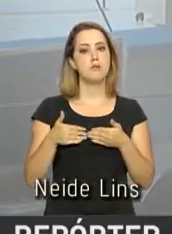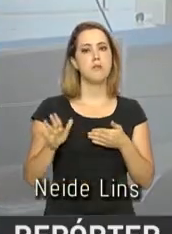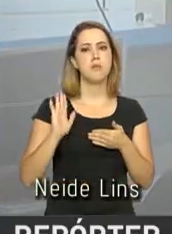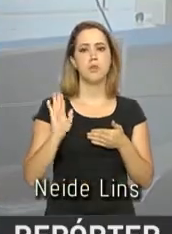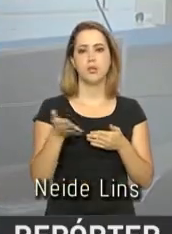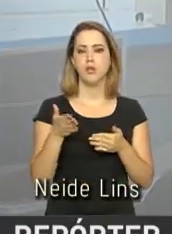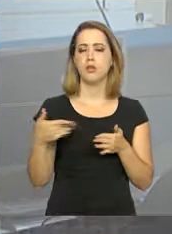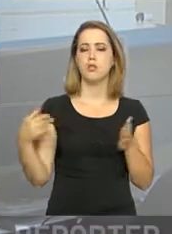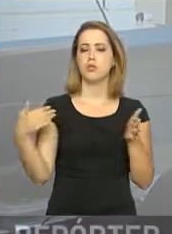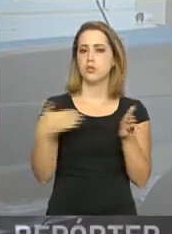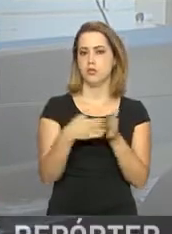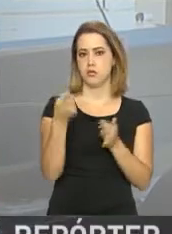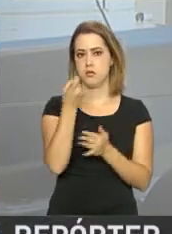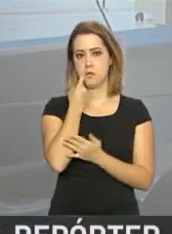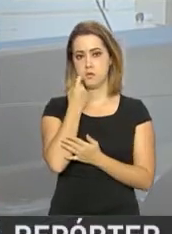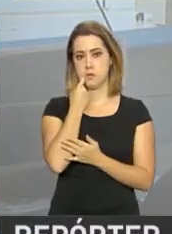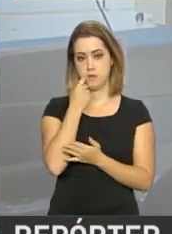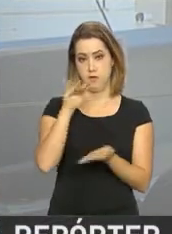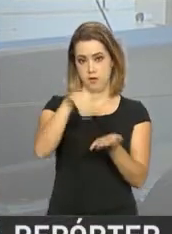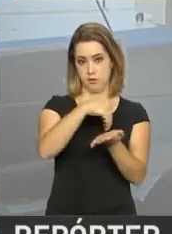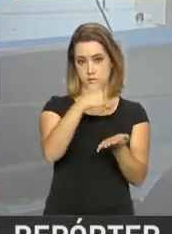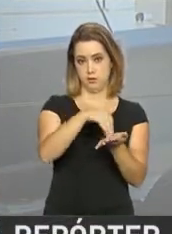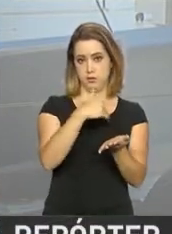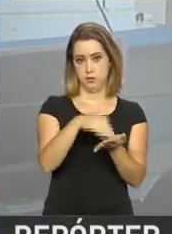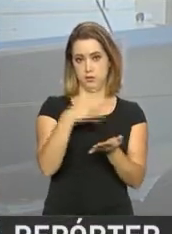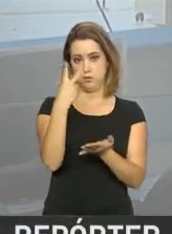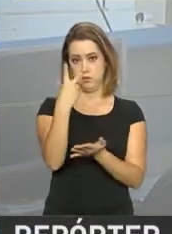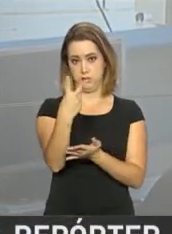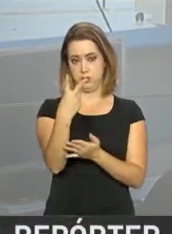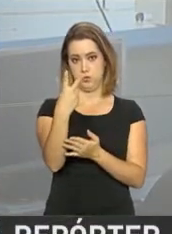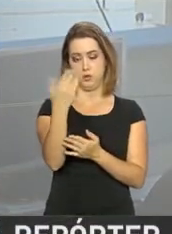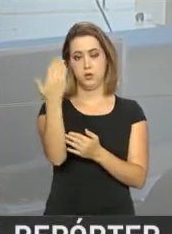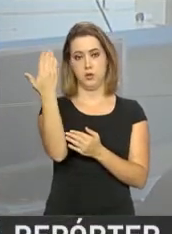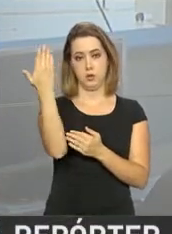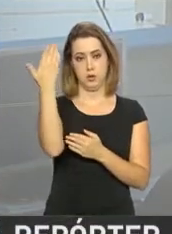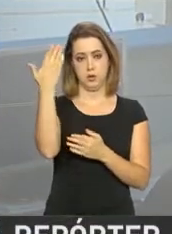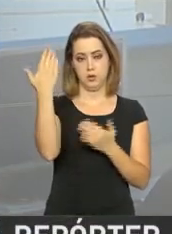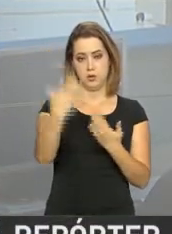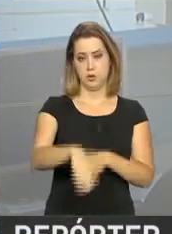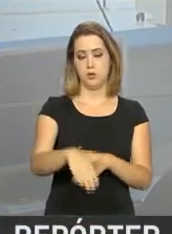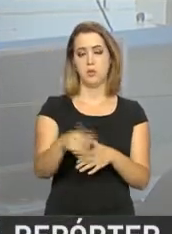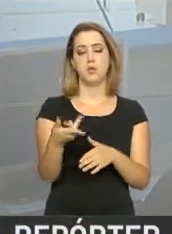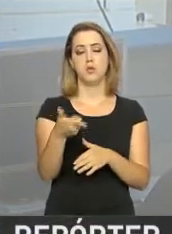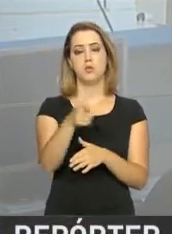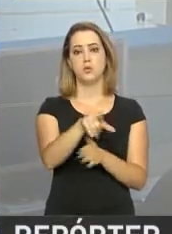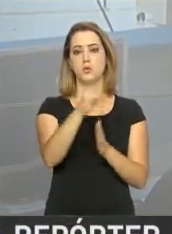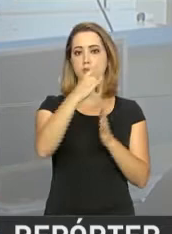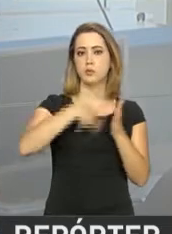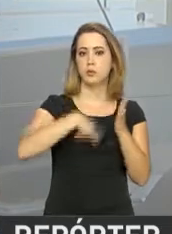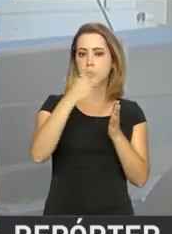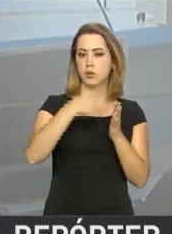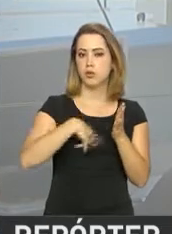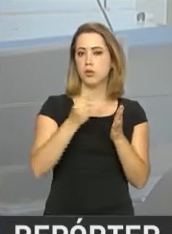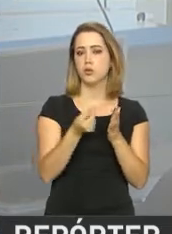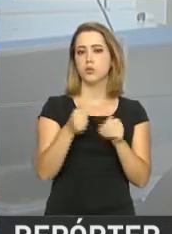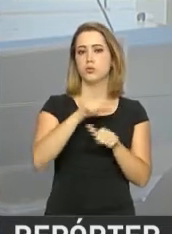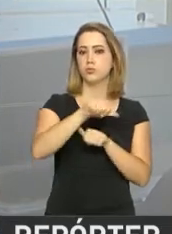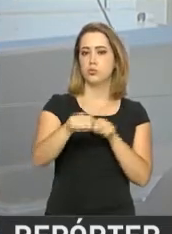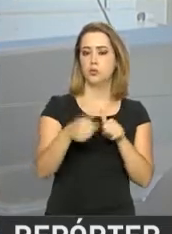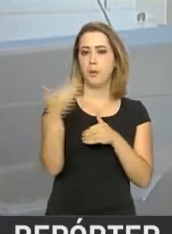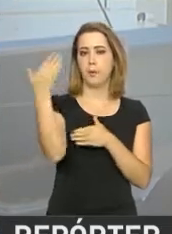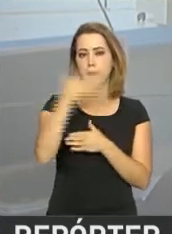abertas até esta sexta feira as inscrições para a segunda etapa do exame nacional para revalidação de diplomas médicos expedidos no